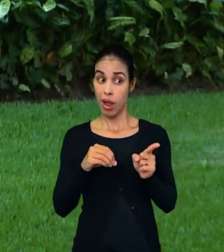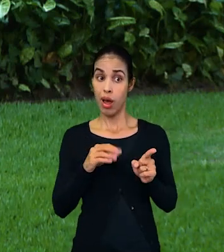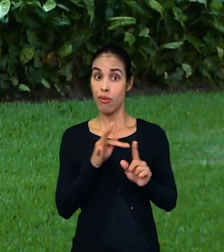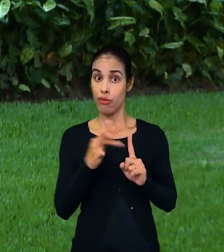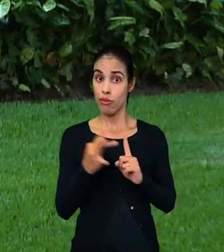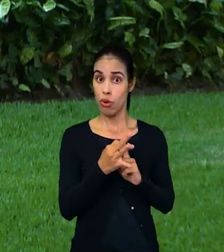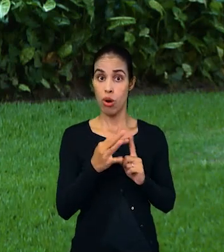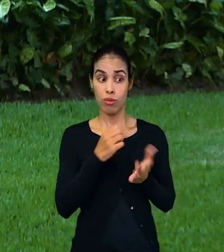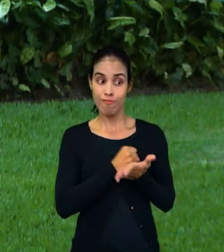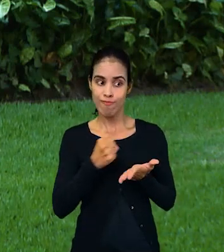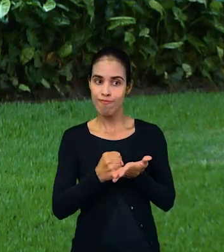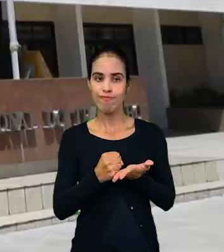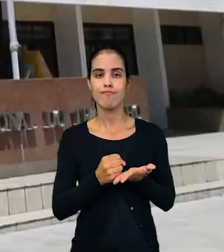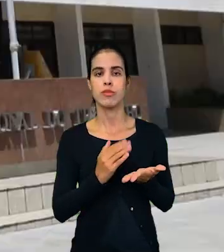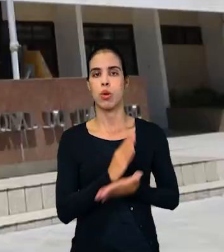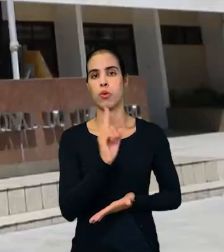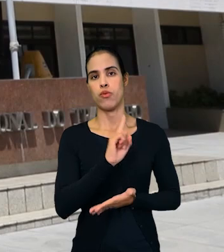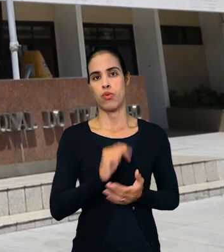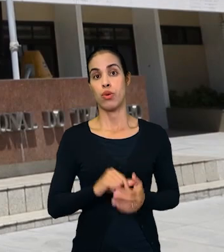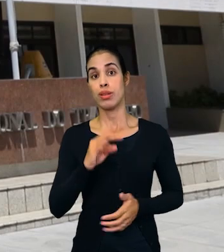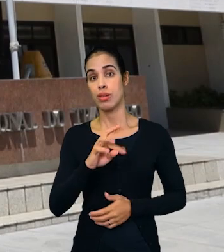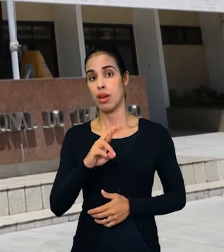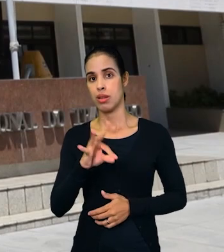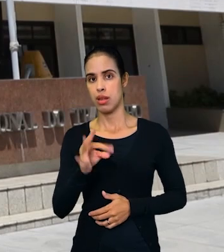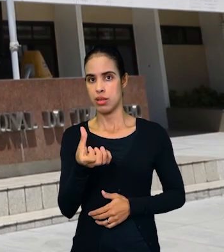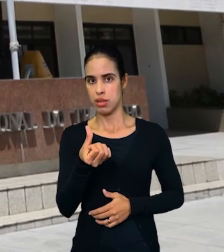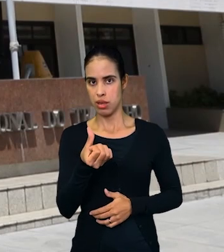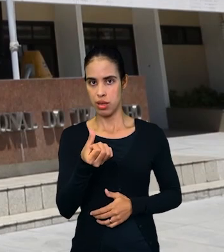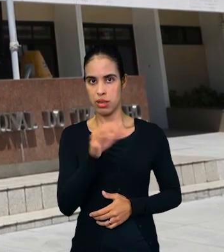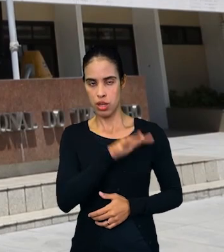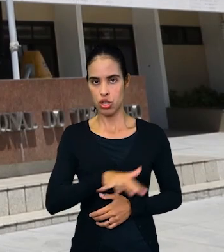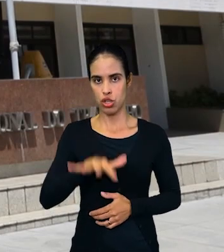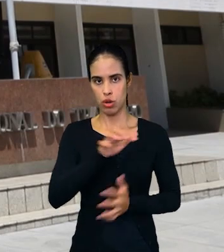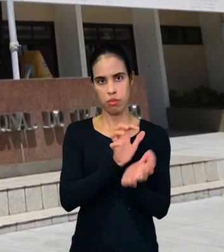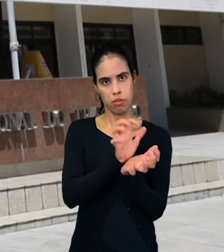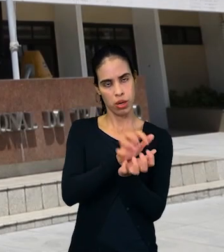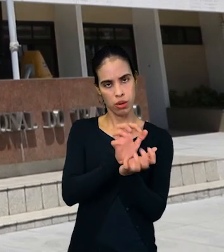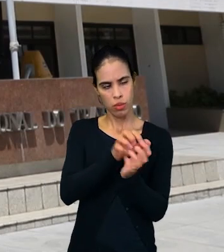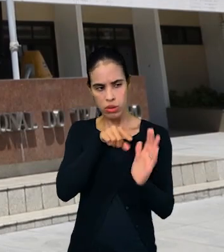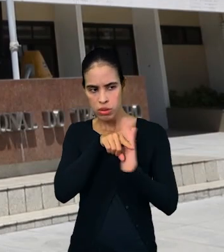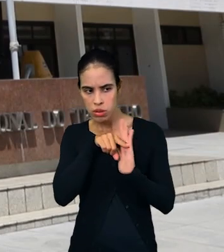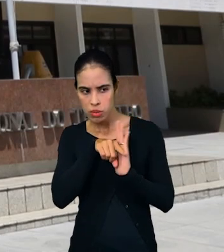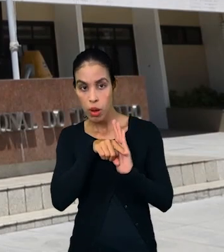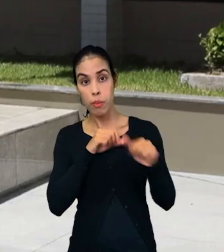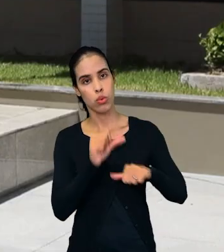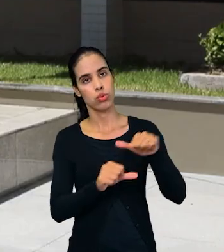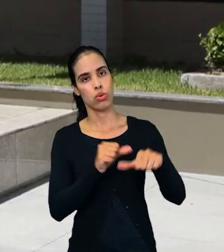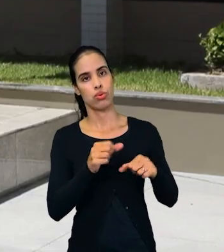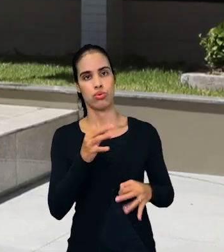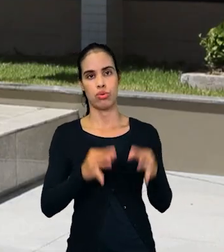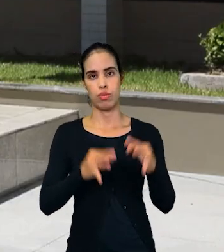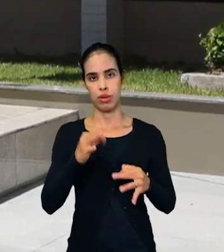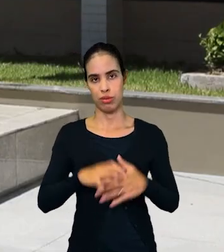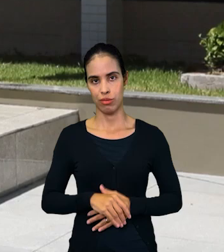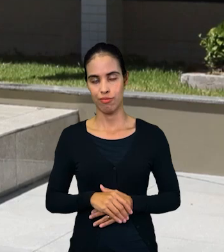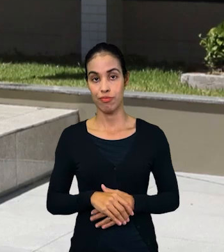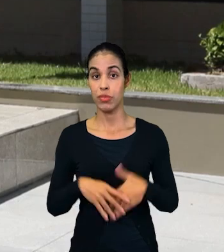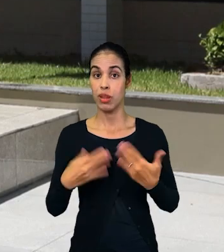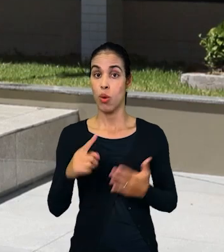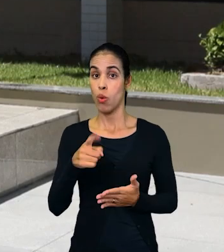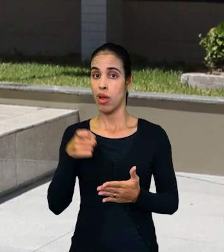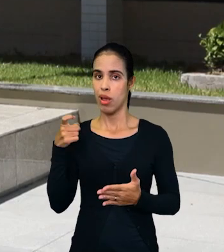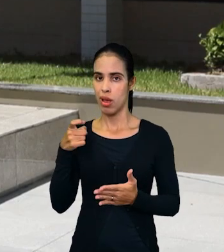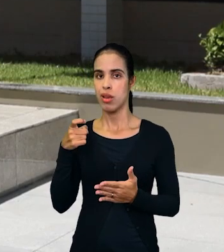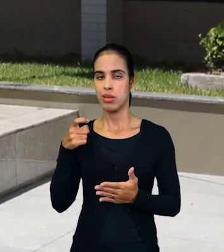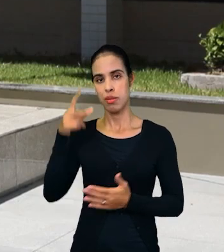pedido de vínculo foi negado. Mas o Tribunal Regional do Trabalho da 6ª Região em Pernambuco reformou a sentença.